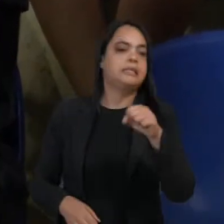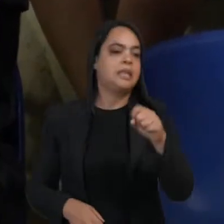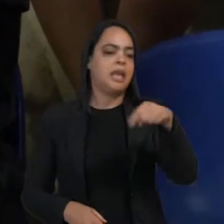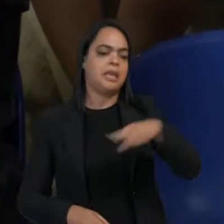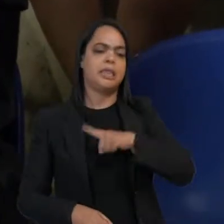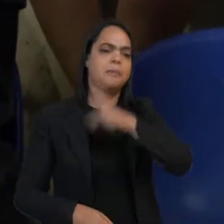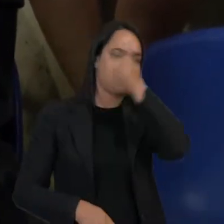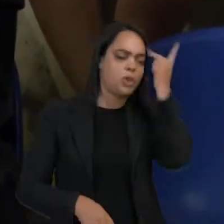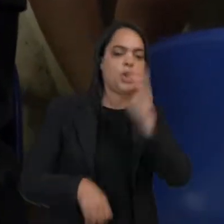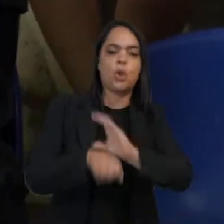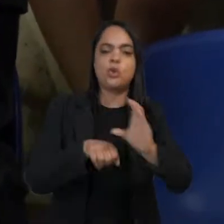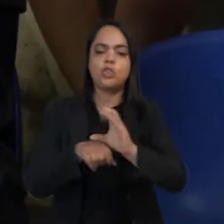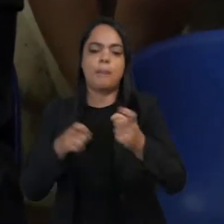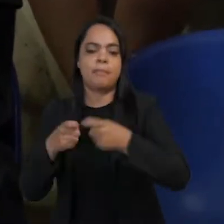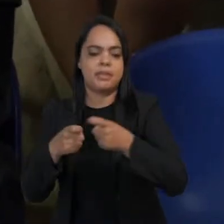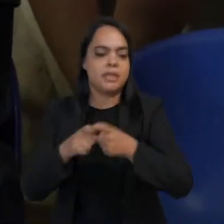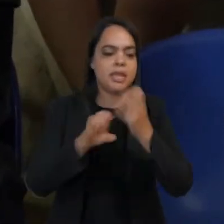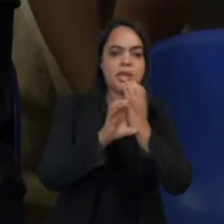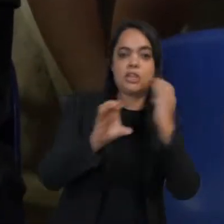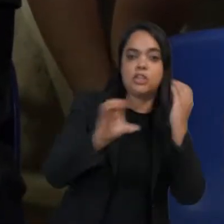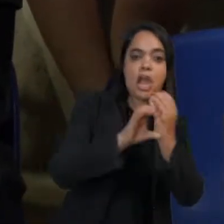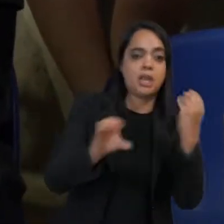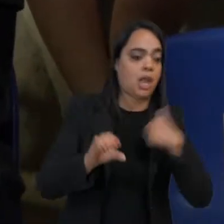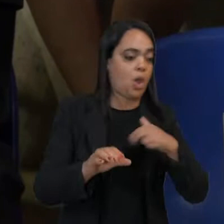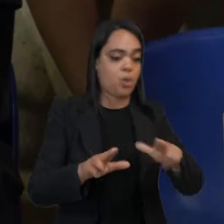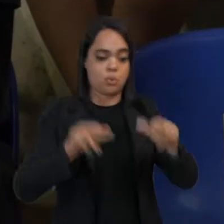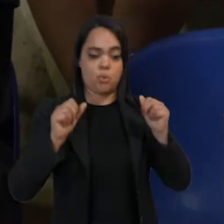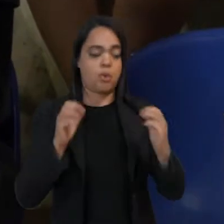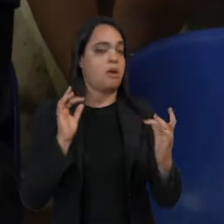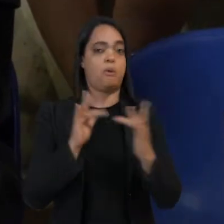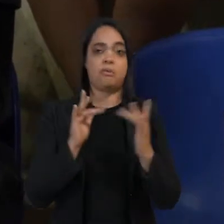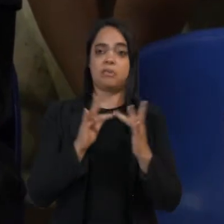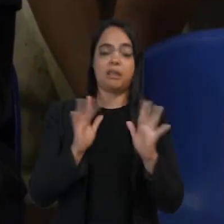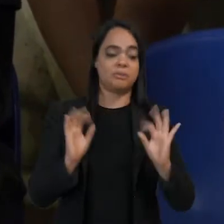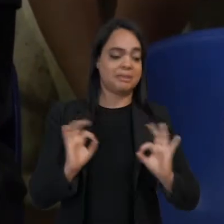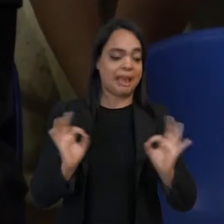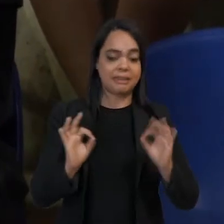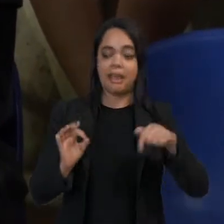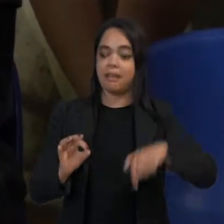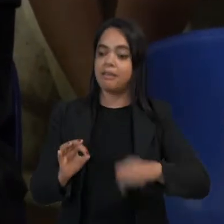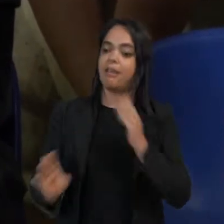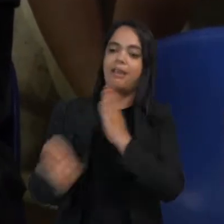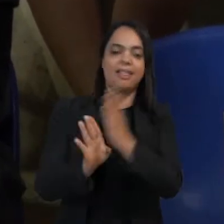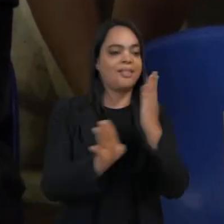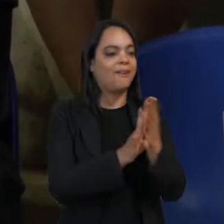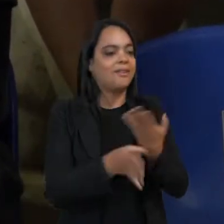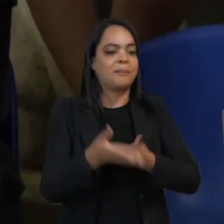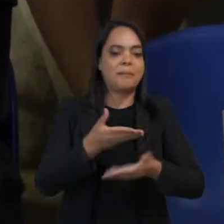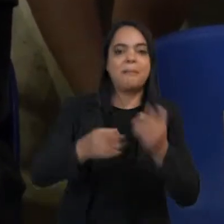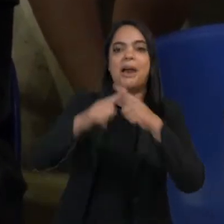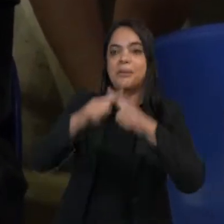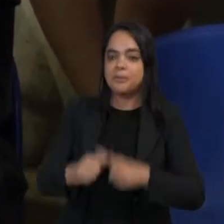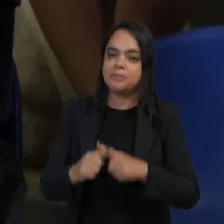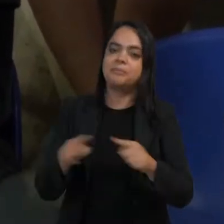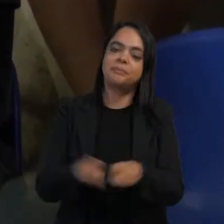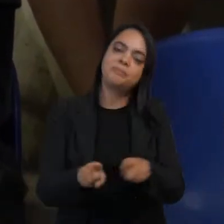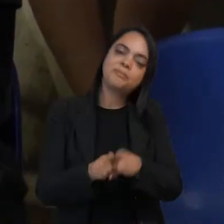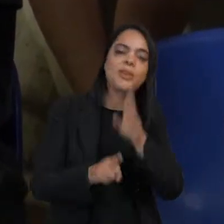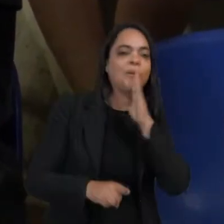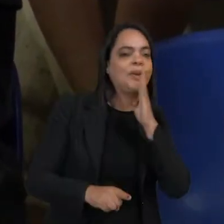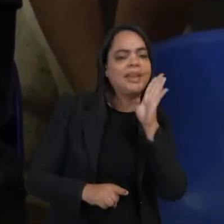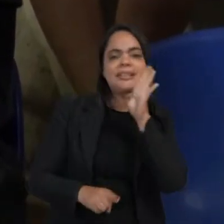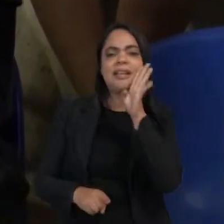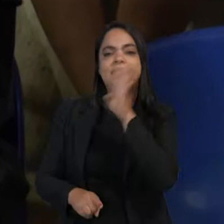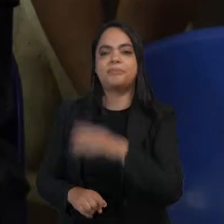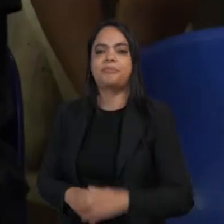Aqui tem gente da medicina, da engenharia, pessoas que eu nunca tenho contato normalmente no meu dia a dia. Então aqui eu posso ver todo mundo, a gente pode competir e se